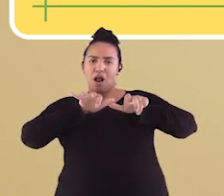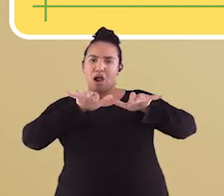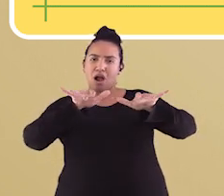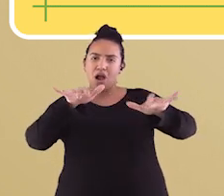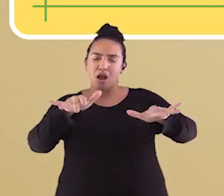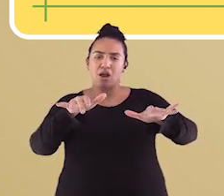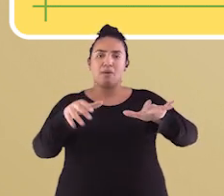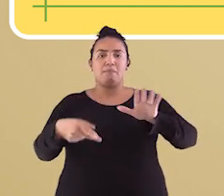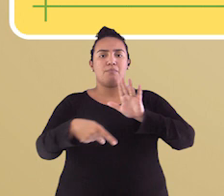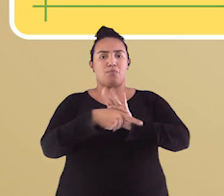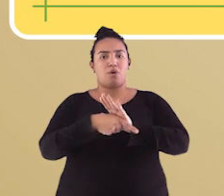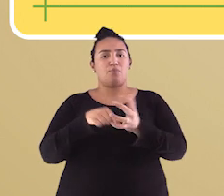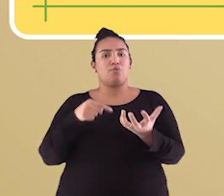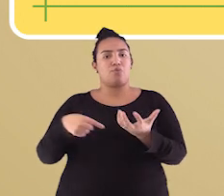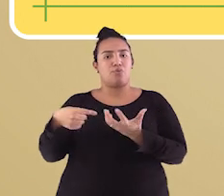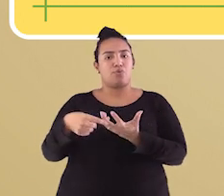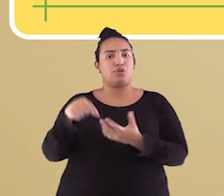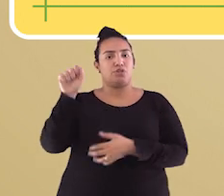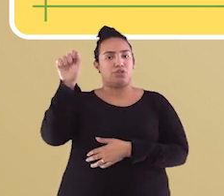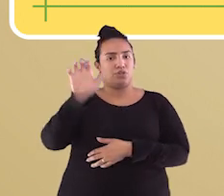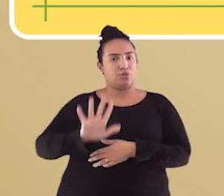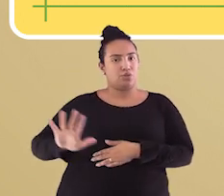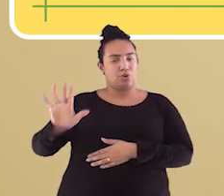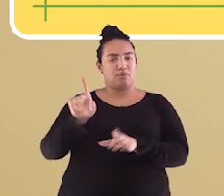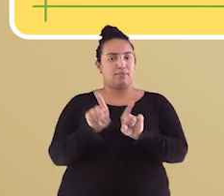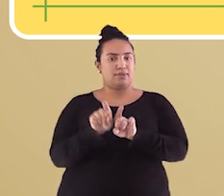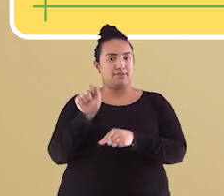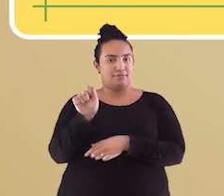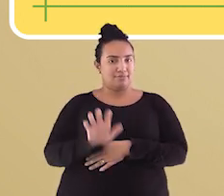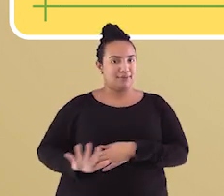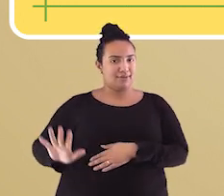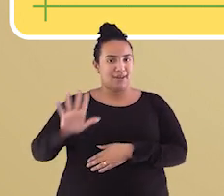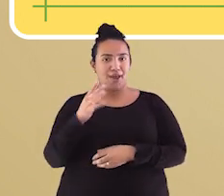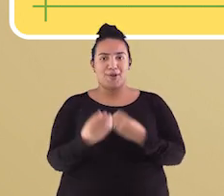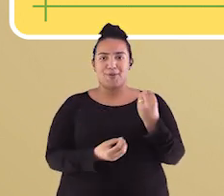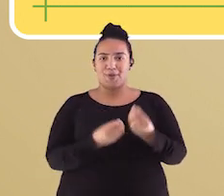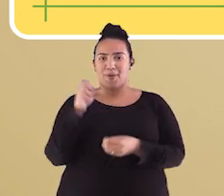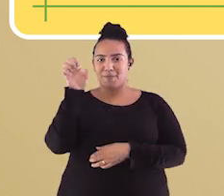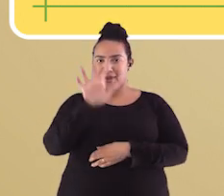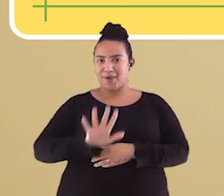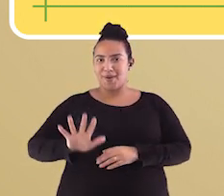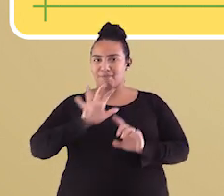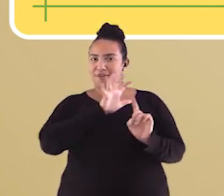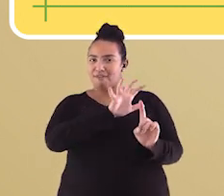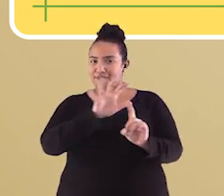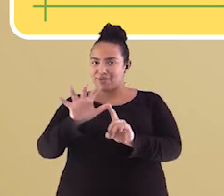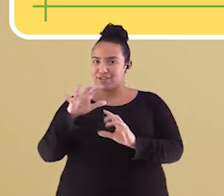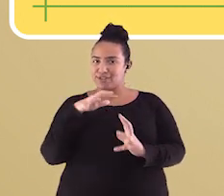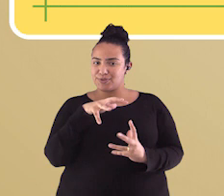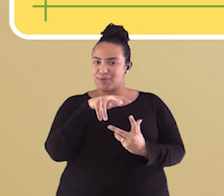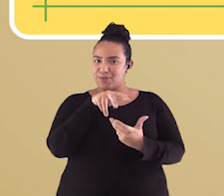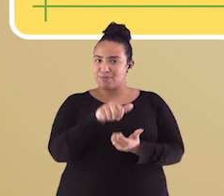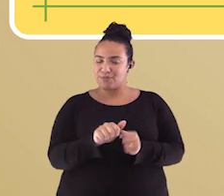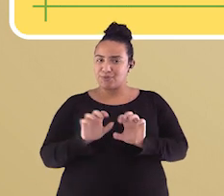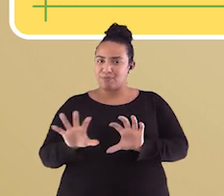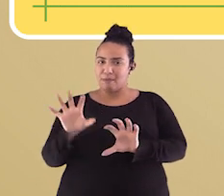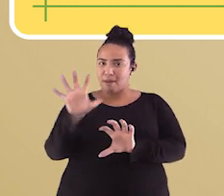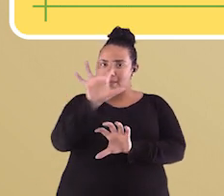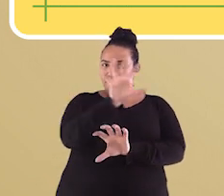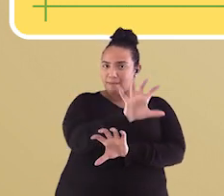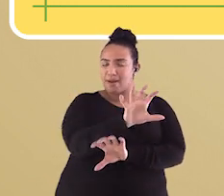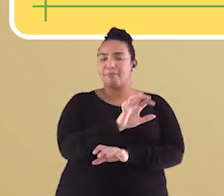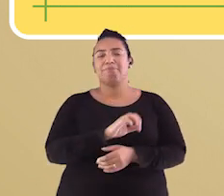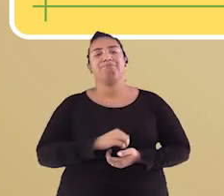europeu e do continente asiático, e a forma eurocêntrica de divisão do globo, que tem influência na globalização